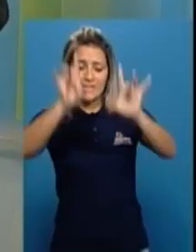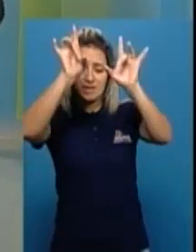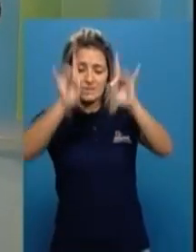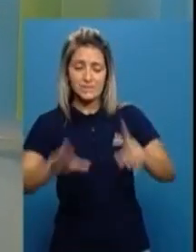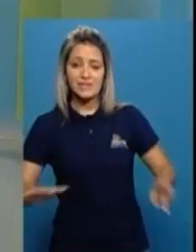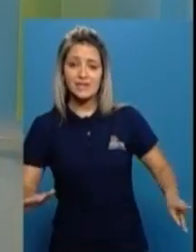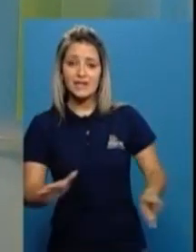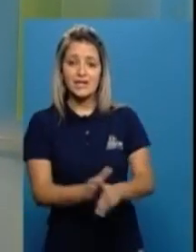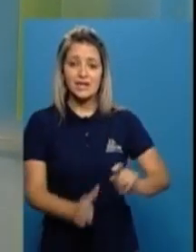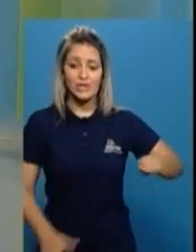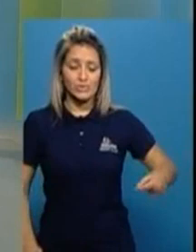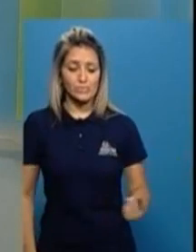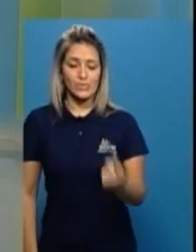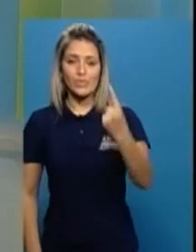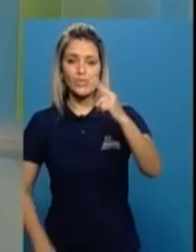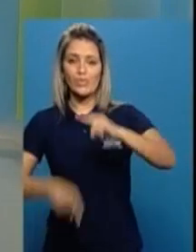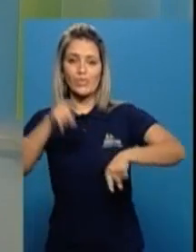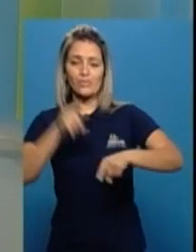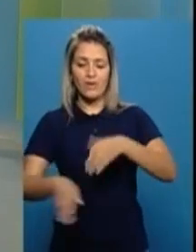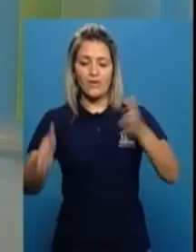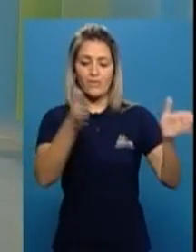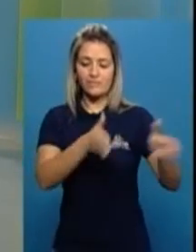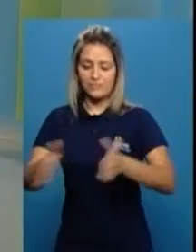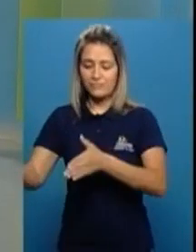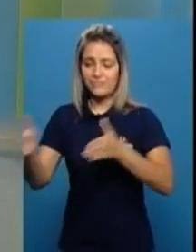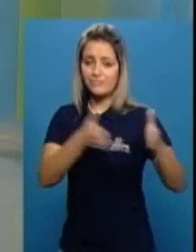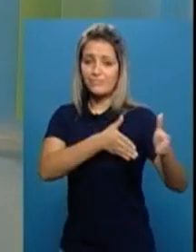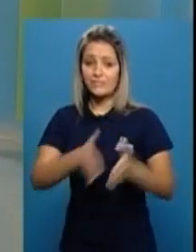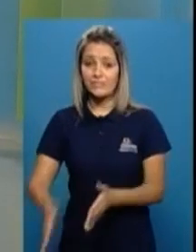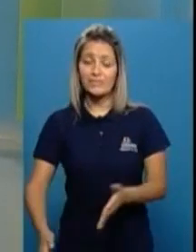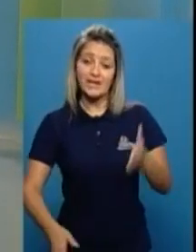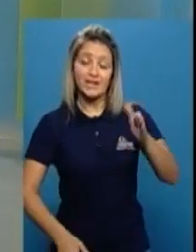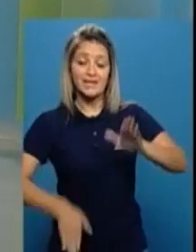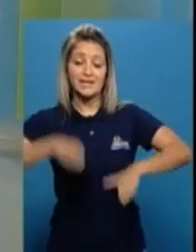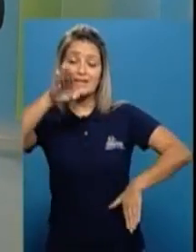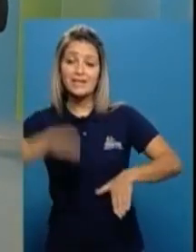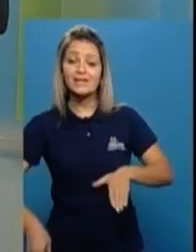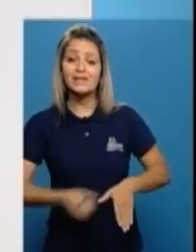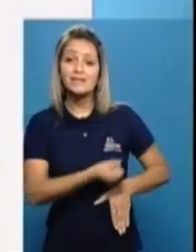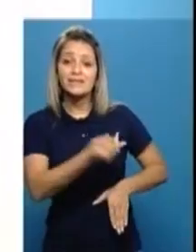a um determinado produto em função do seu volume.